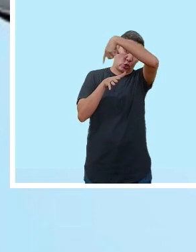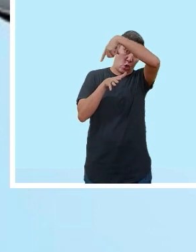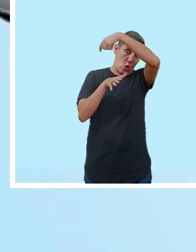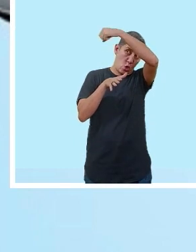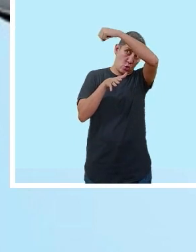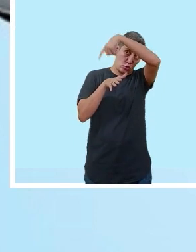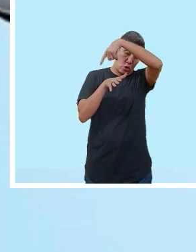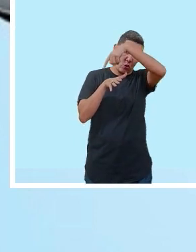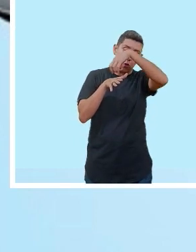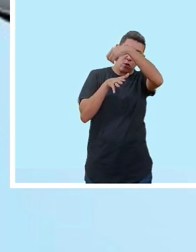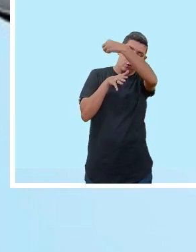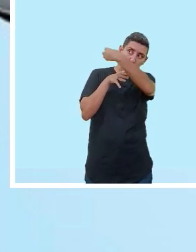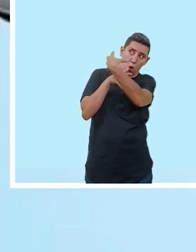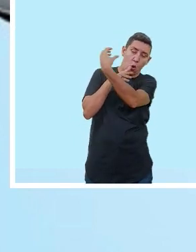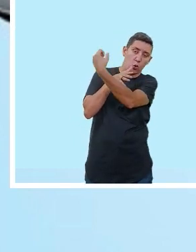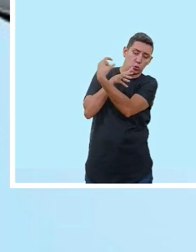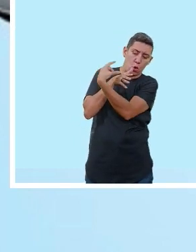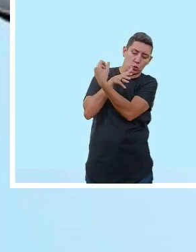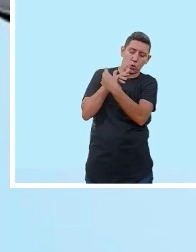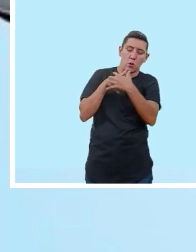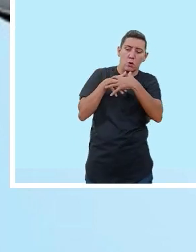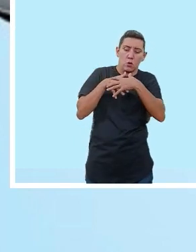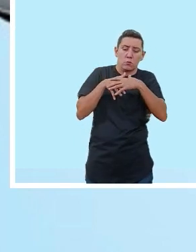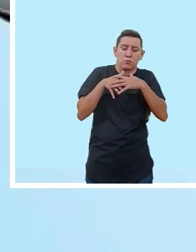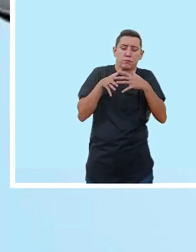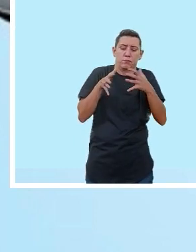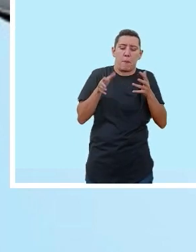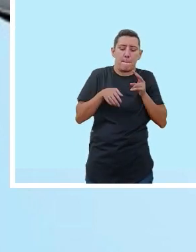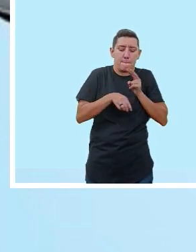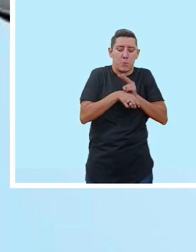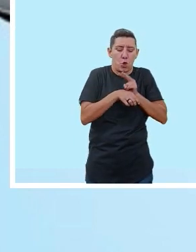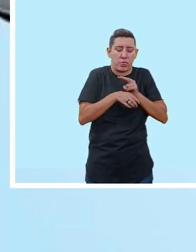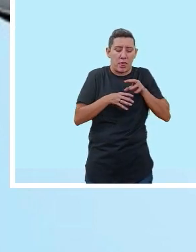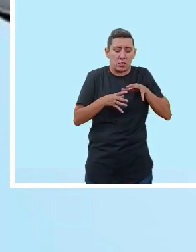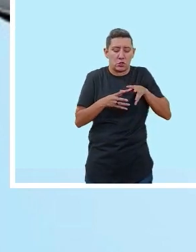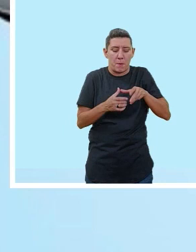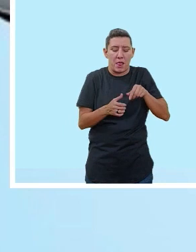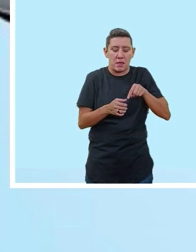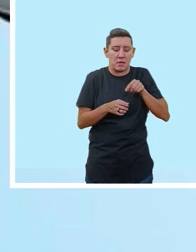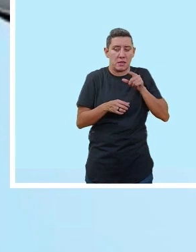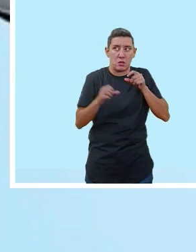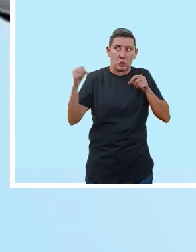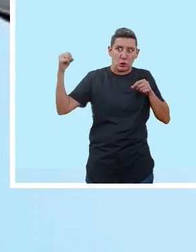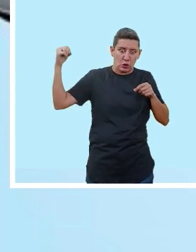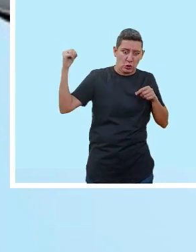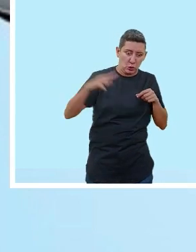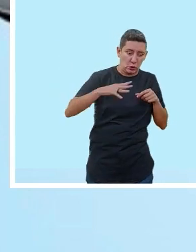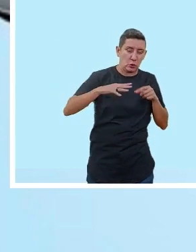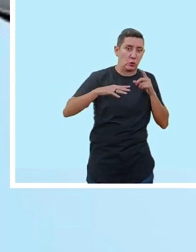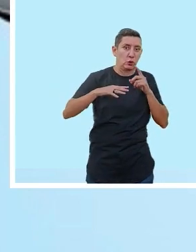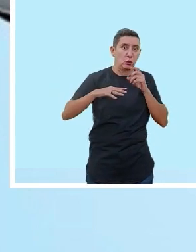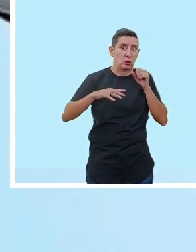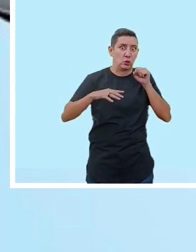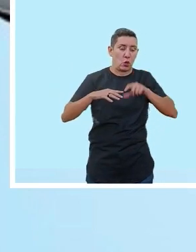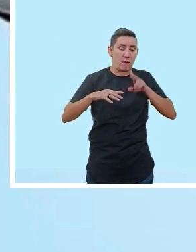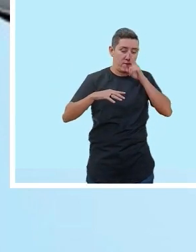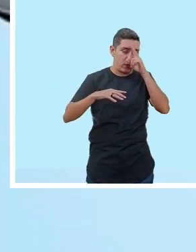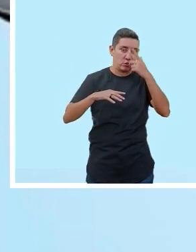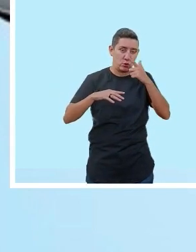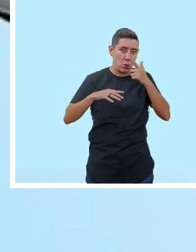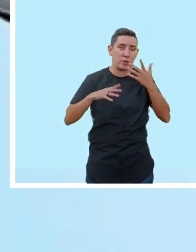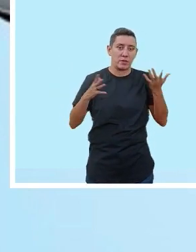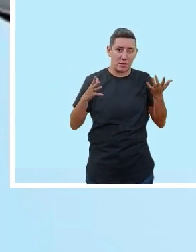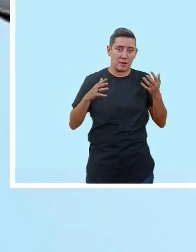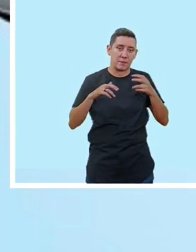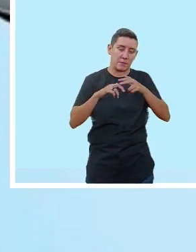disso, elas impedem que o calor escape para fora da atmosfera e, com isso, causam um aquecimento